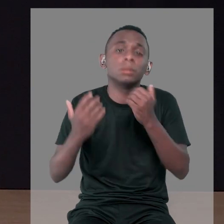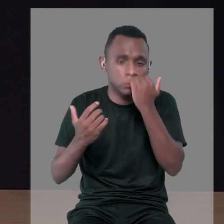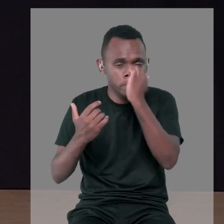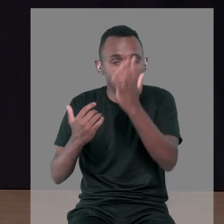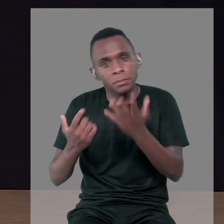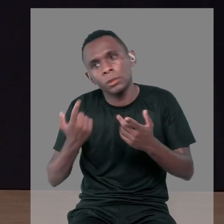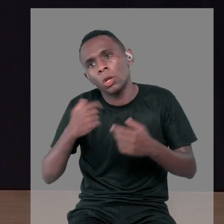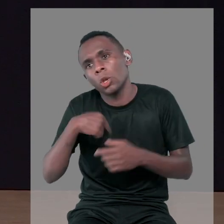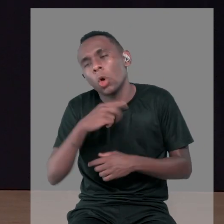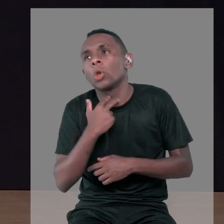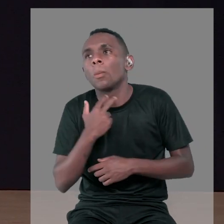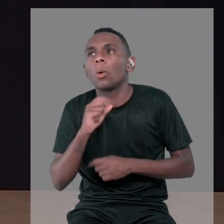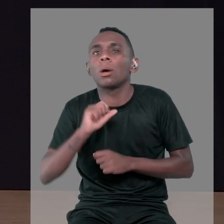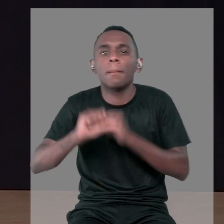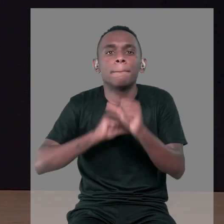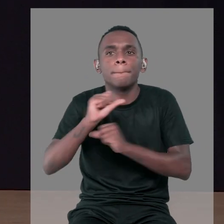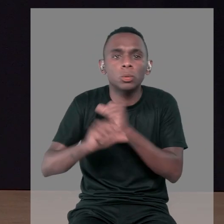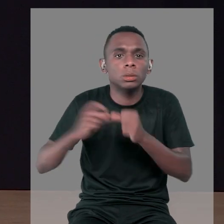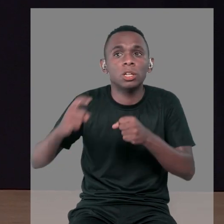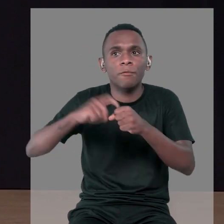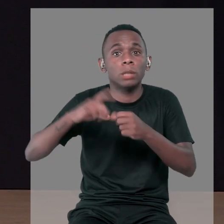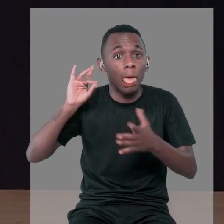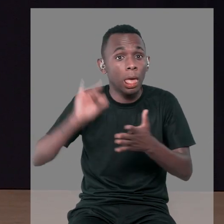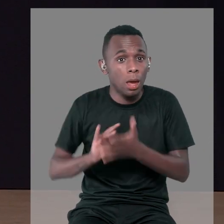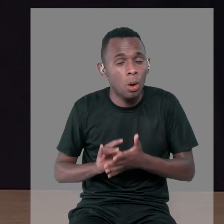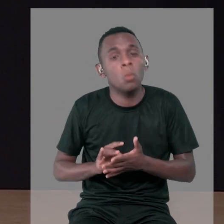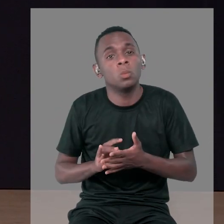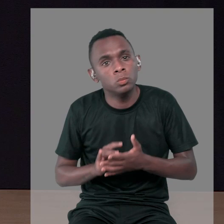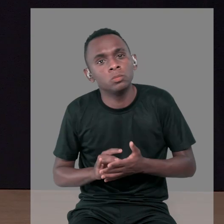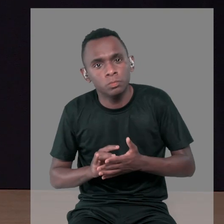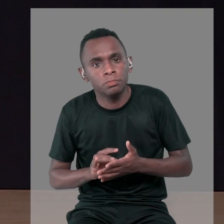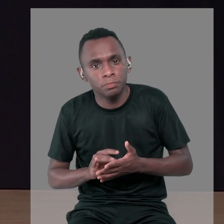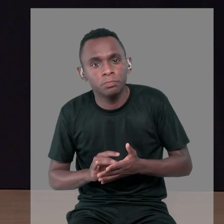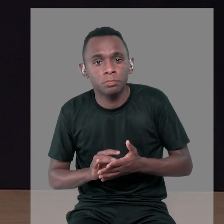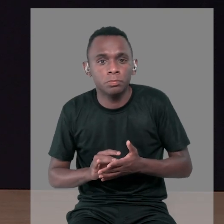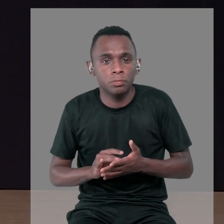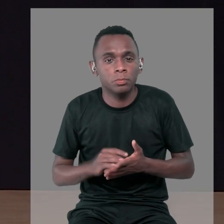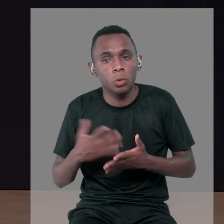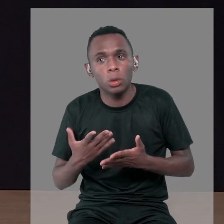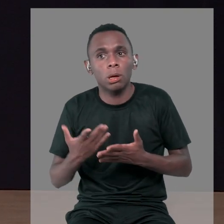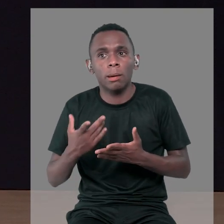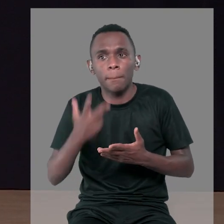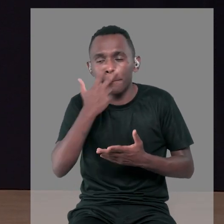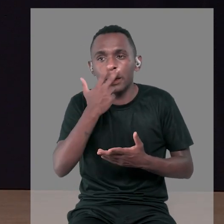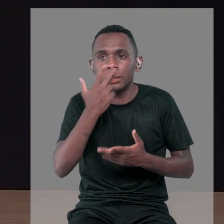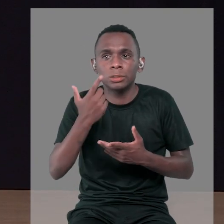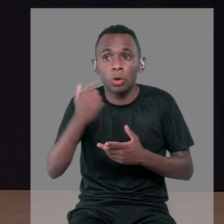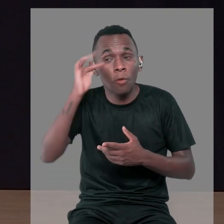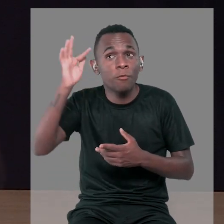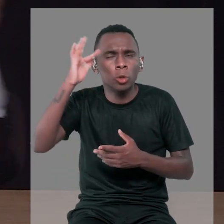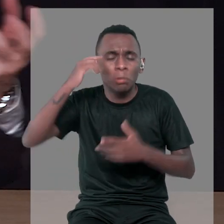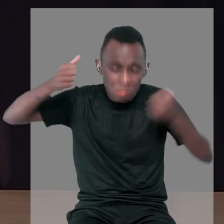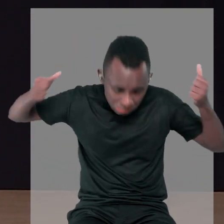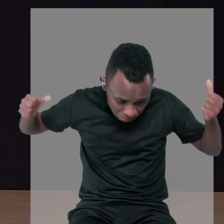transformar esse retorno ao real, né? Digamos, também não contém uma espécie de uma filosofia apocalíptica. Porque o apocalíptico, eu insisto,